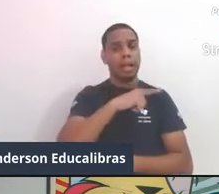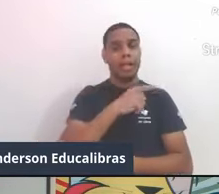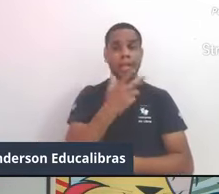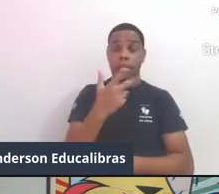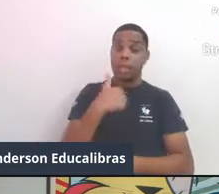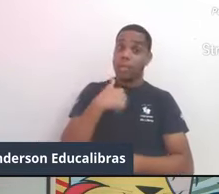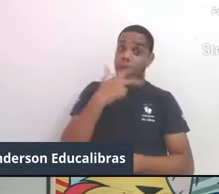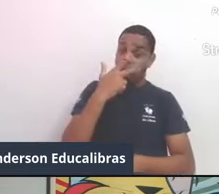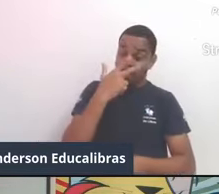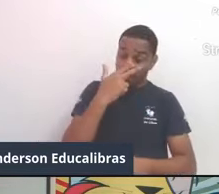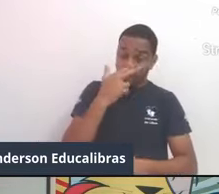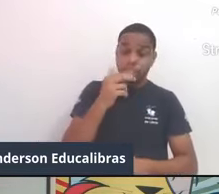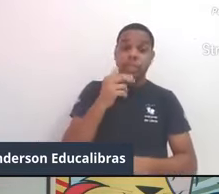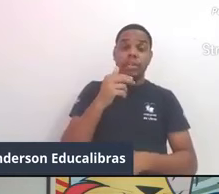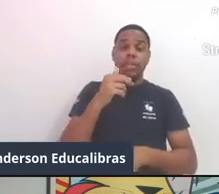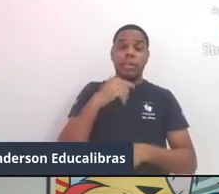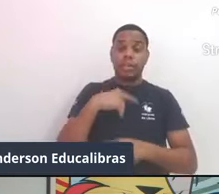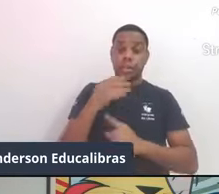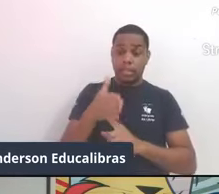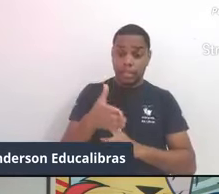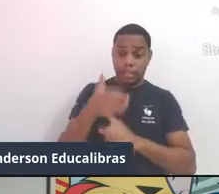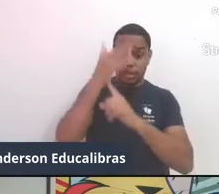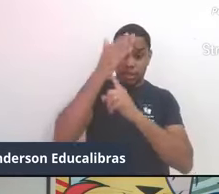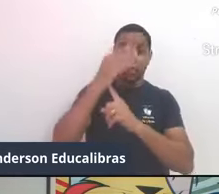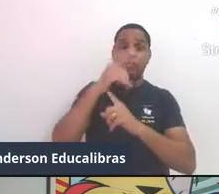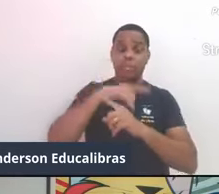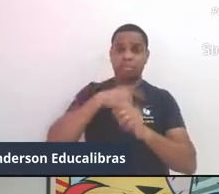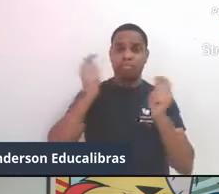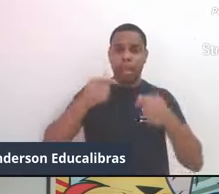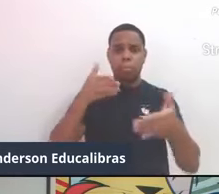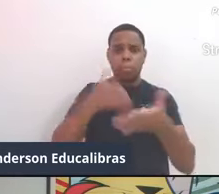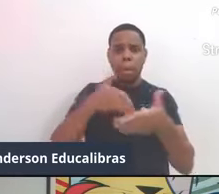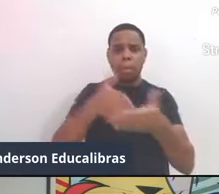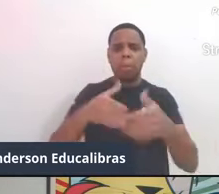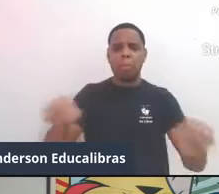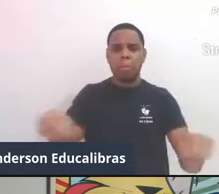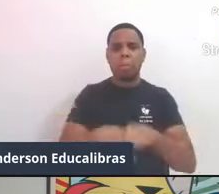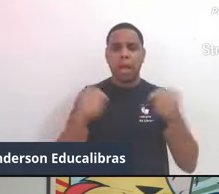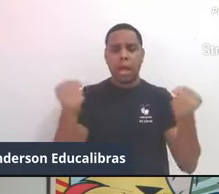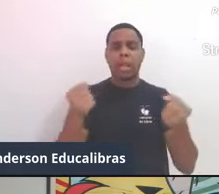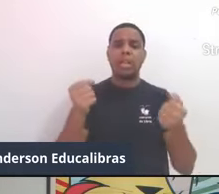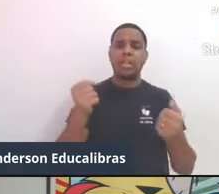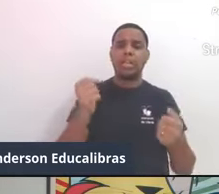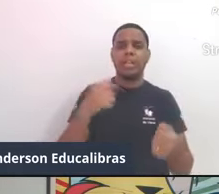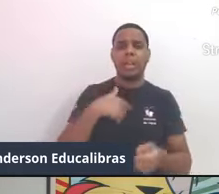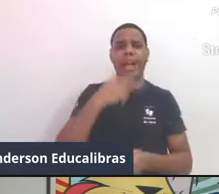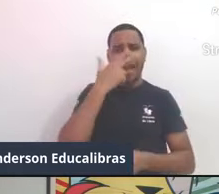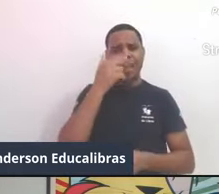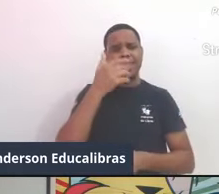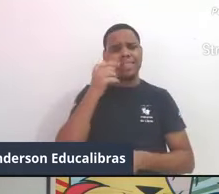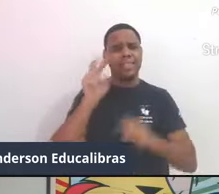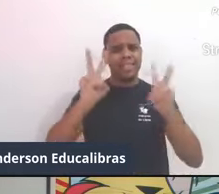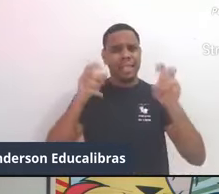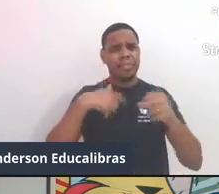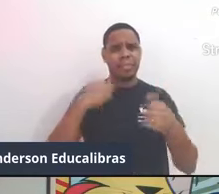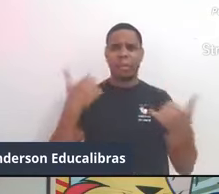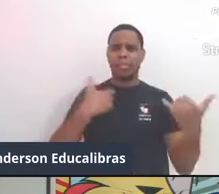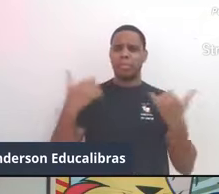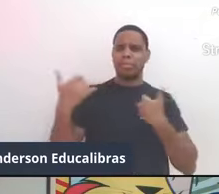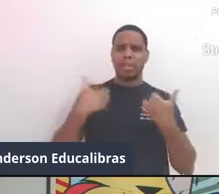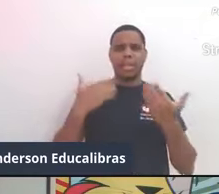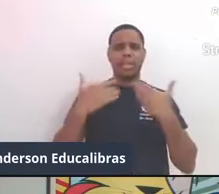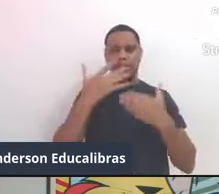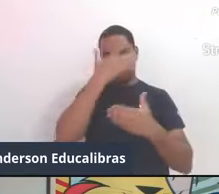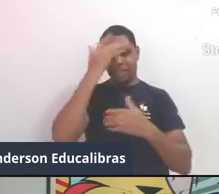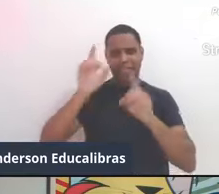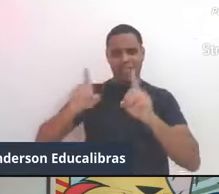vem como uma forma para a gente quebrar esse paradigma de, quais são, porque acho que esse é sempre um tema que eu sempre escutei nos debates da pessoa com